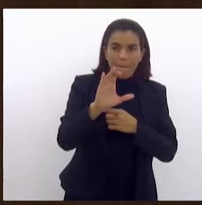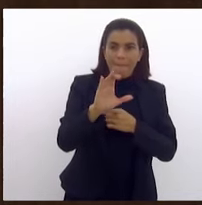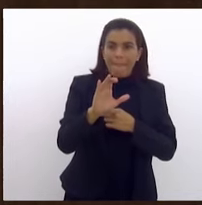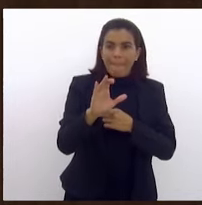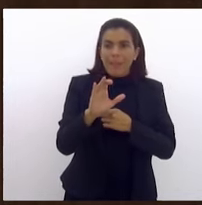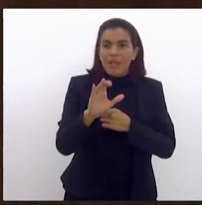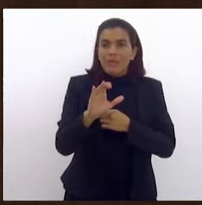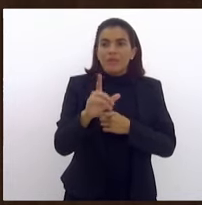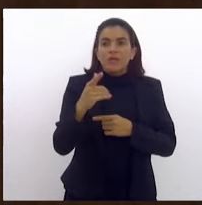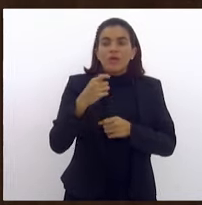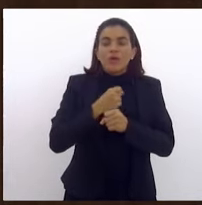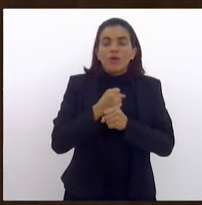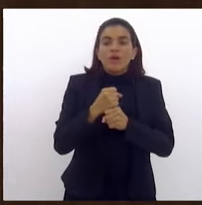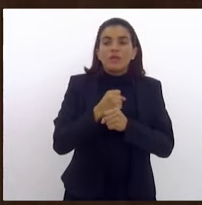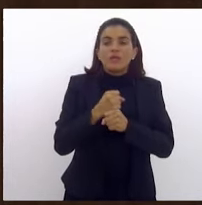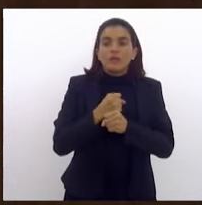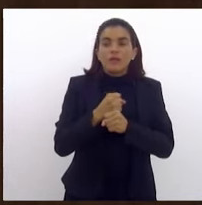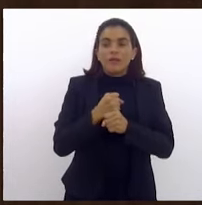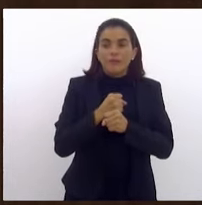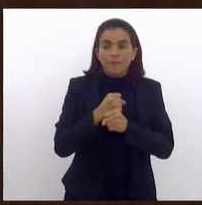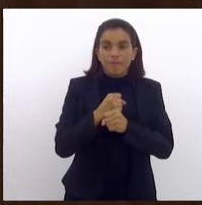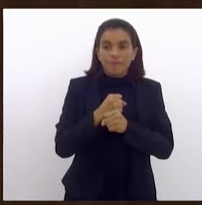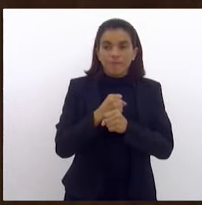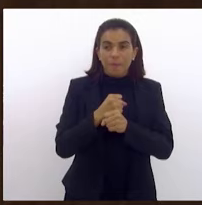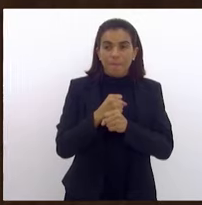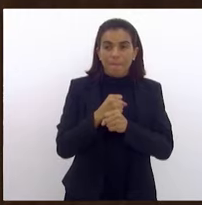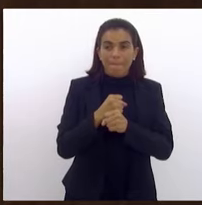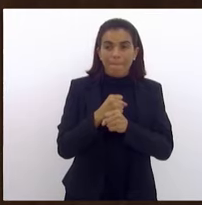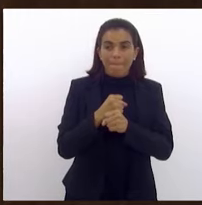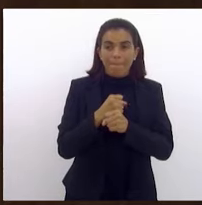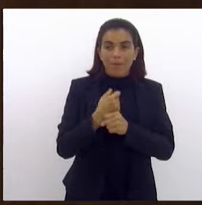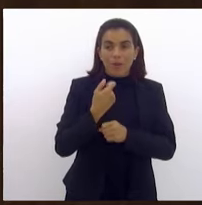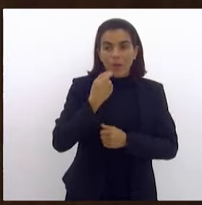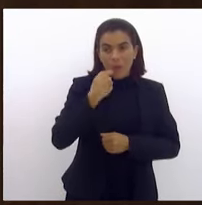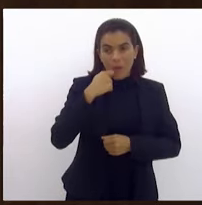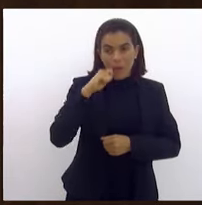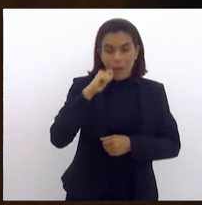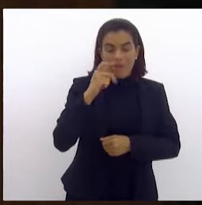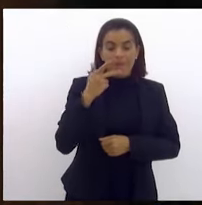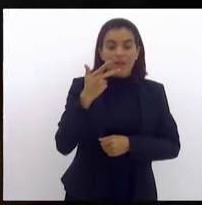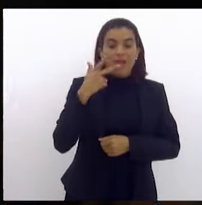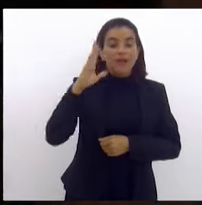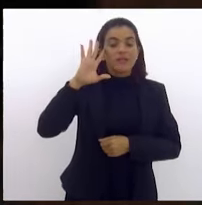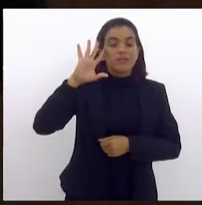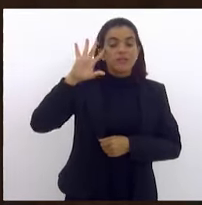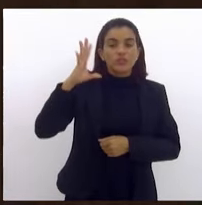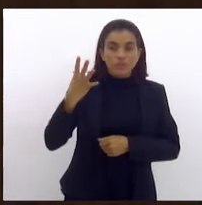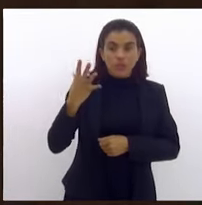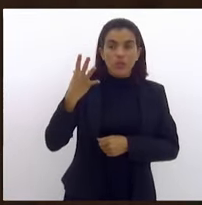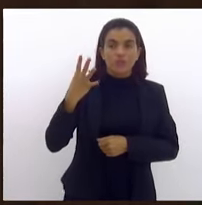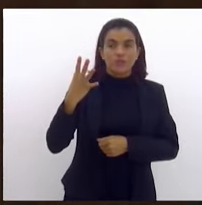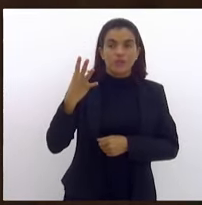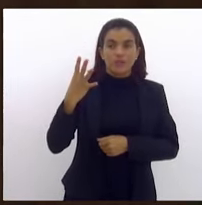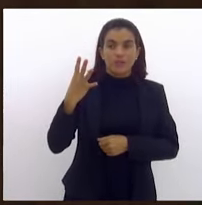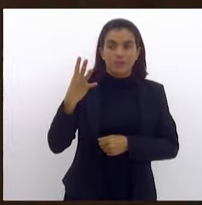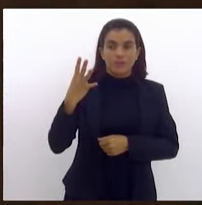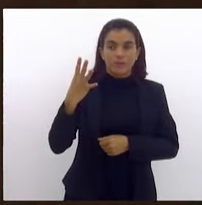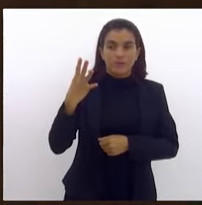sei há quantos anos atrás, o Eduardo diz que a solução